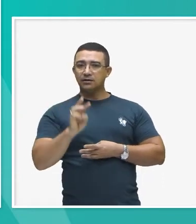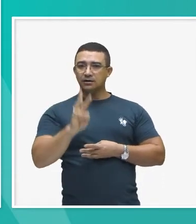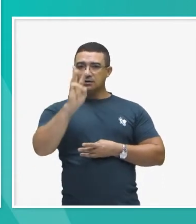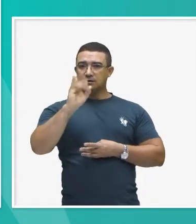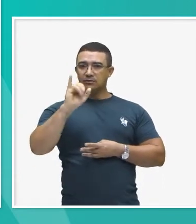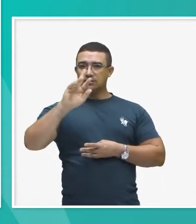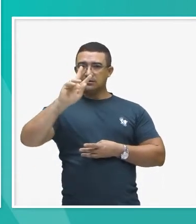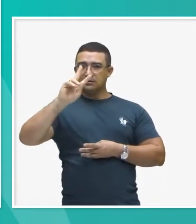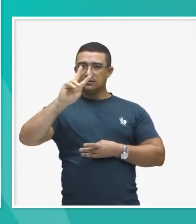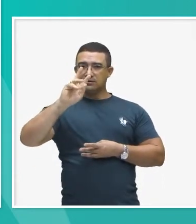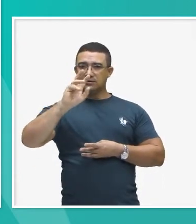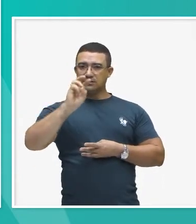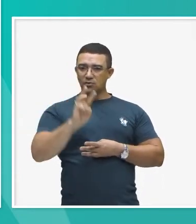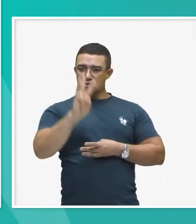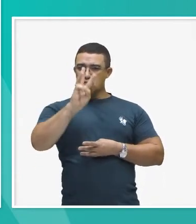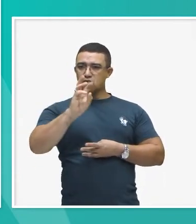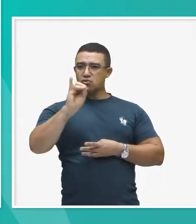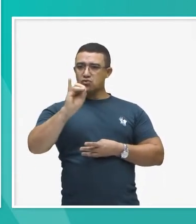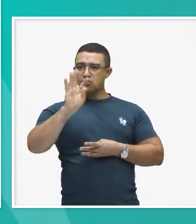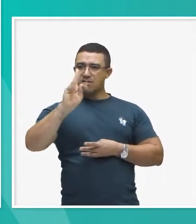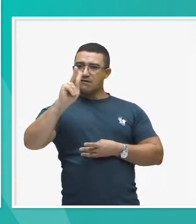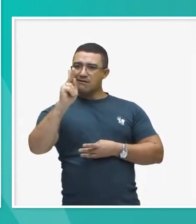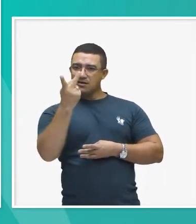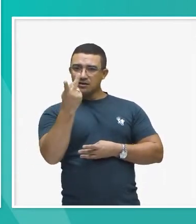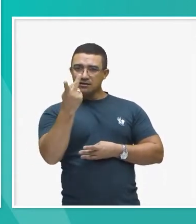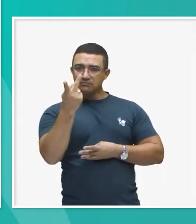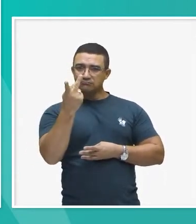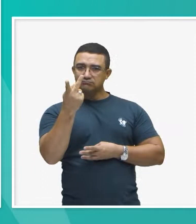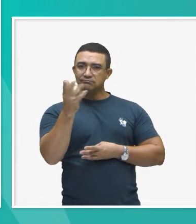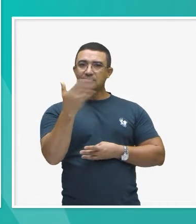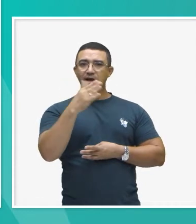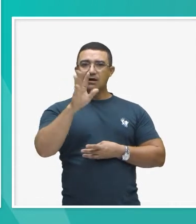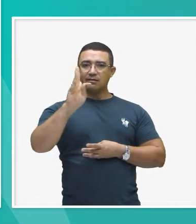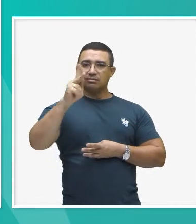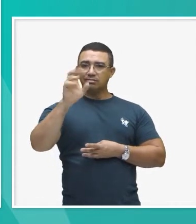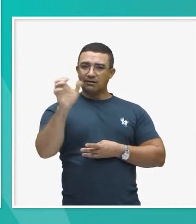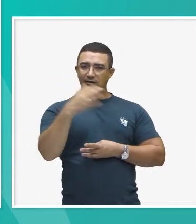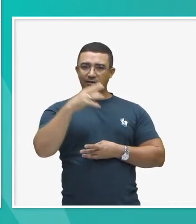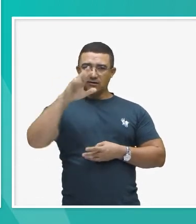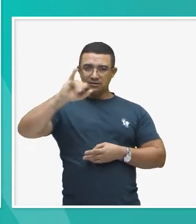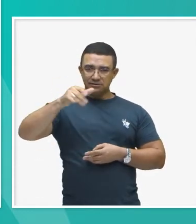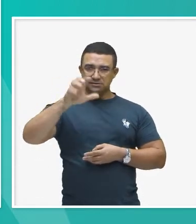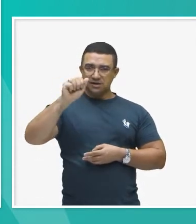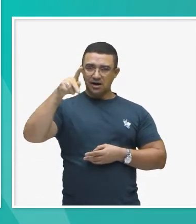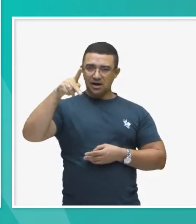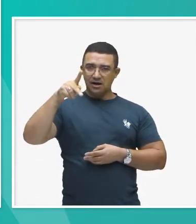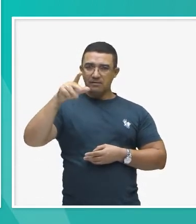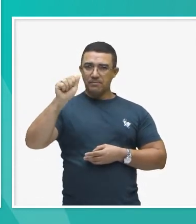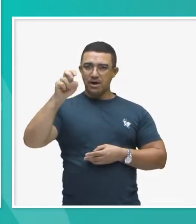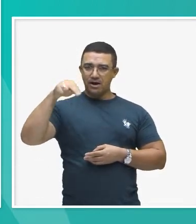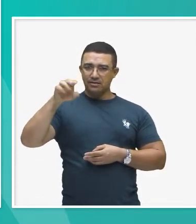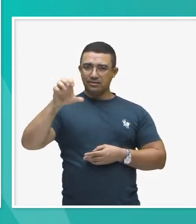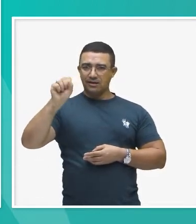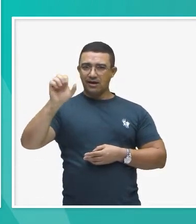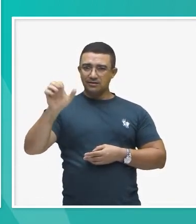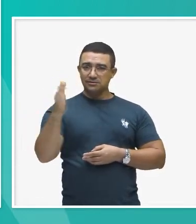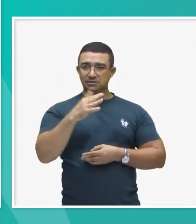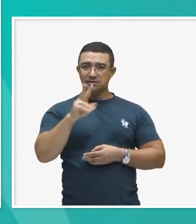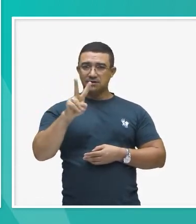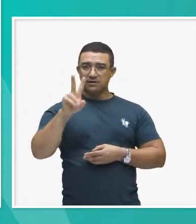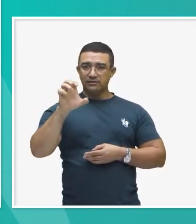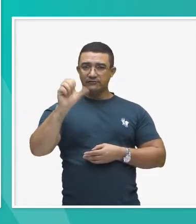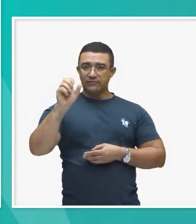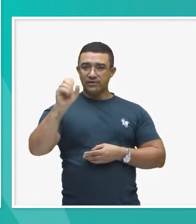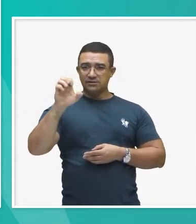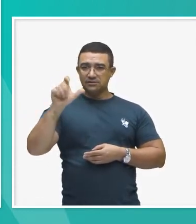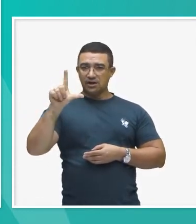argue, discutindo, né? Estão ali argumentando, né? Brigando, né? Explicando que não é para fazer isso, que é perigoso.